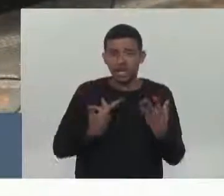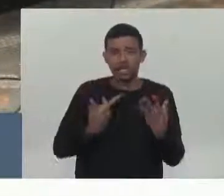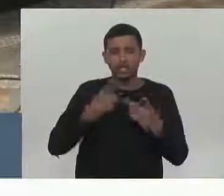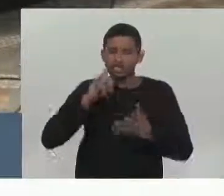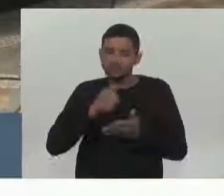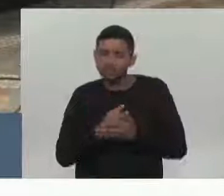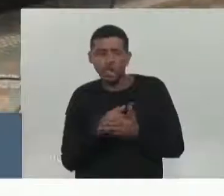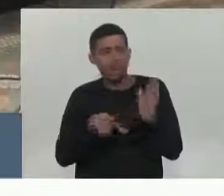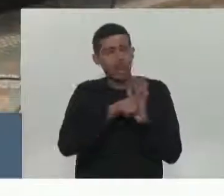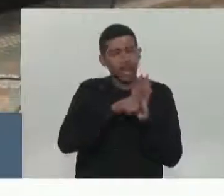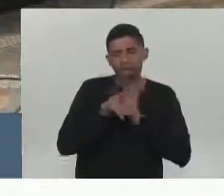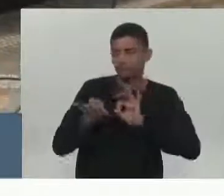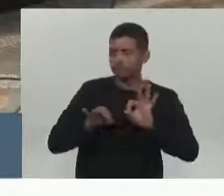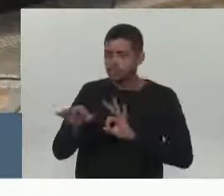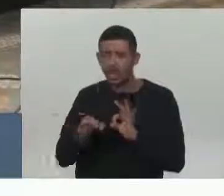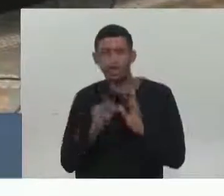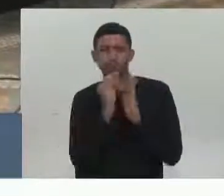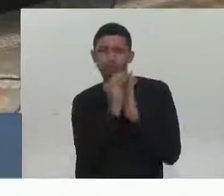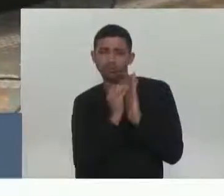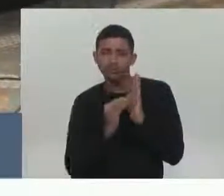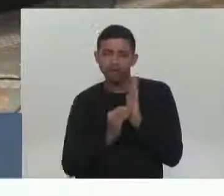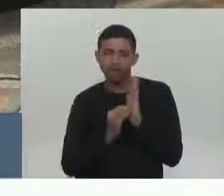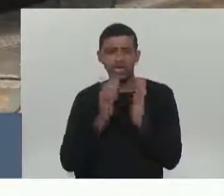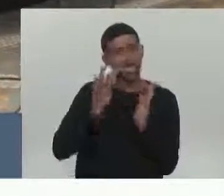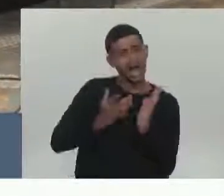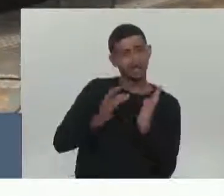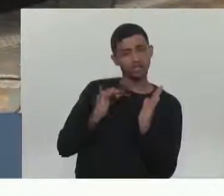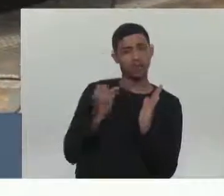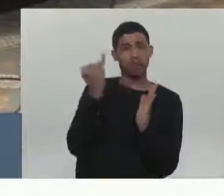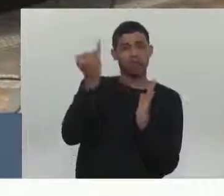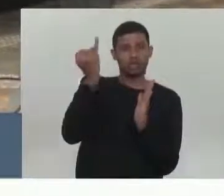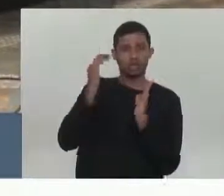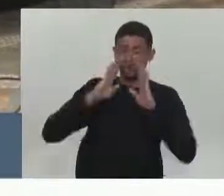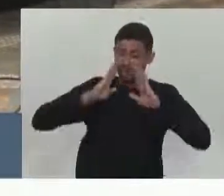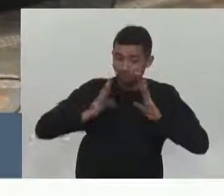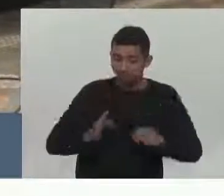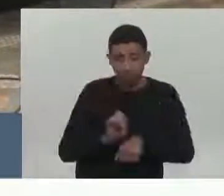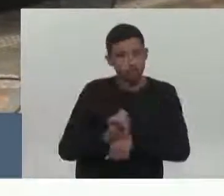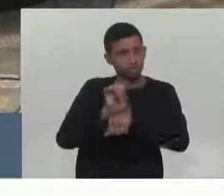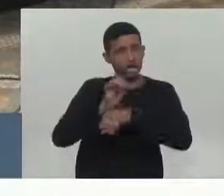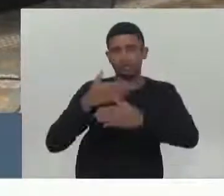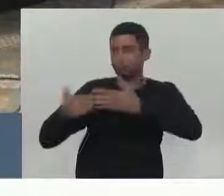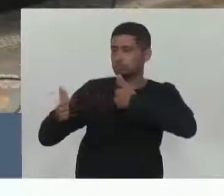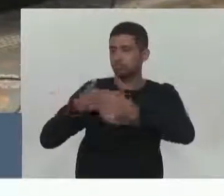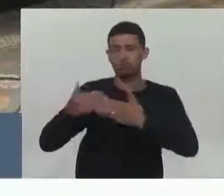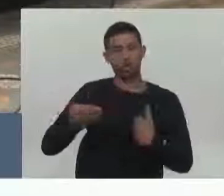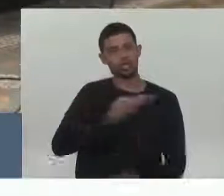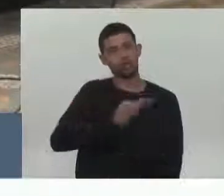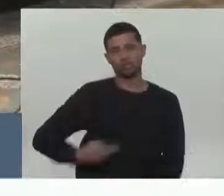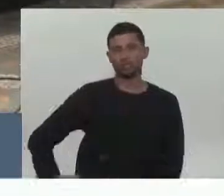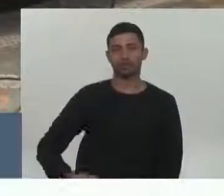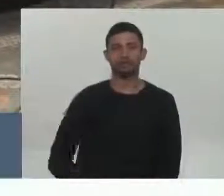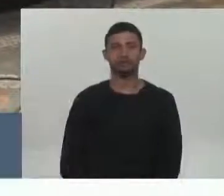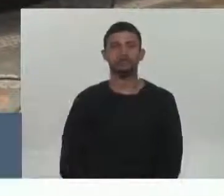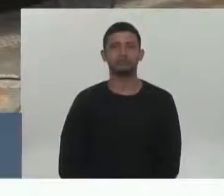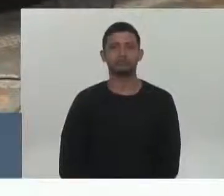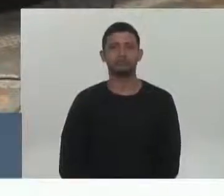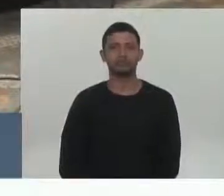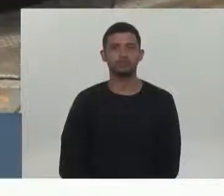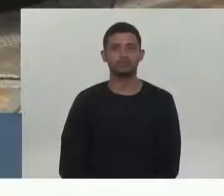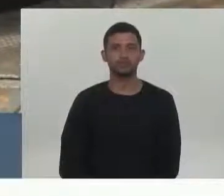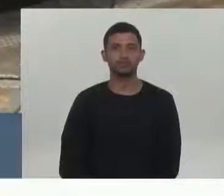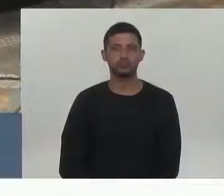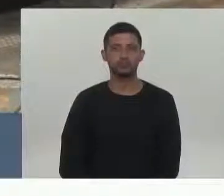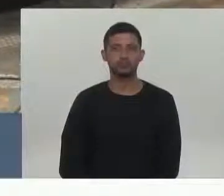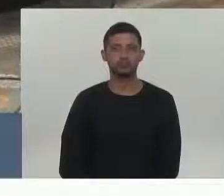definir processos que a gente considera que são importantes para o Estado, independente do governo que esteja à frente